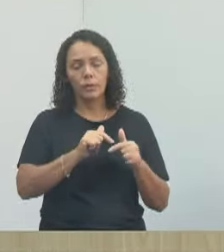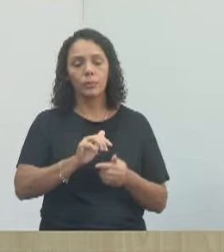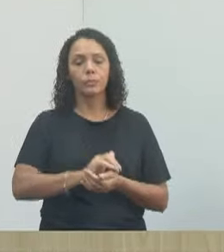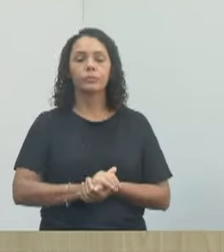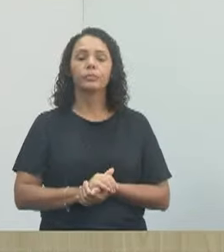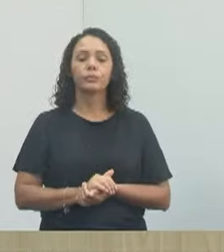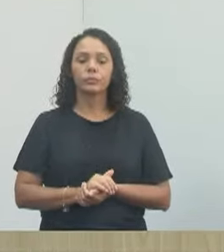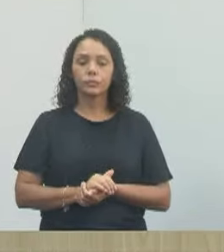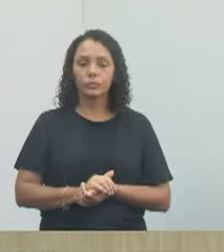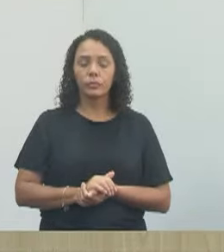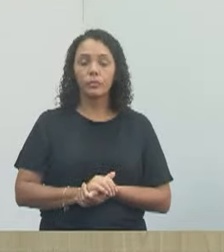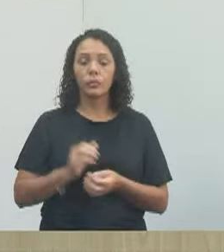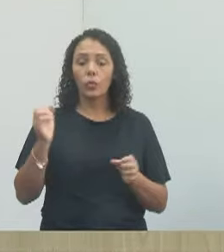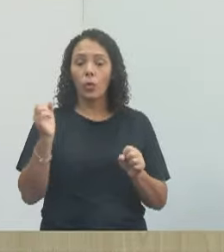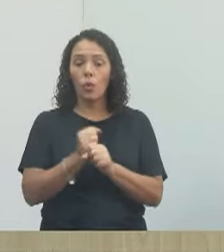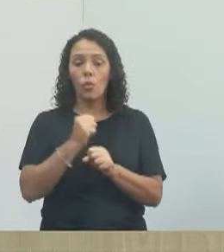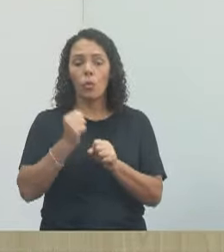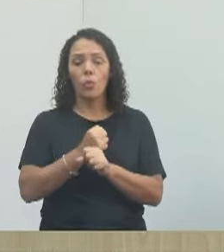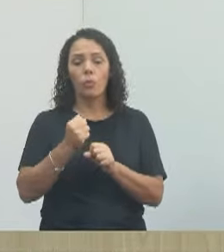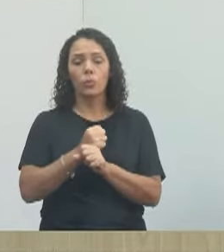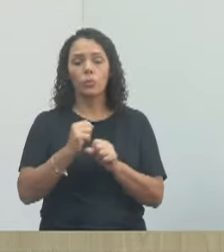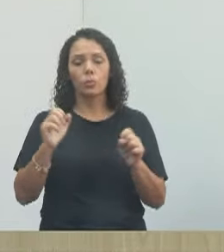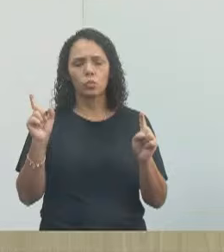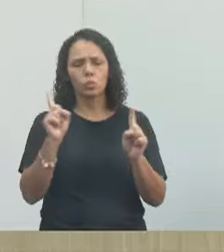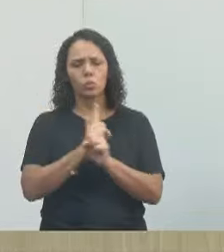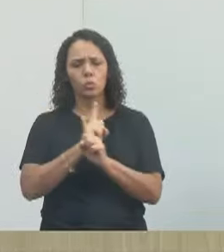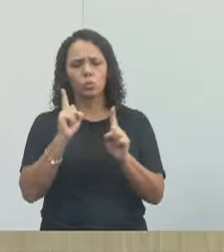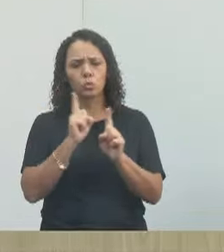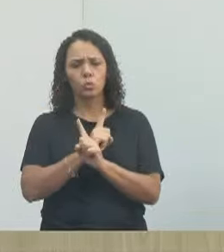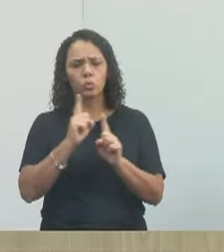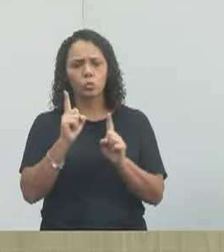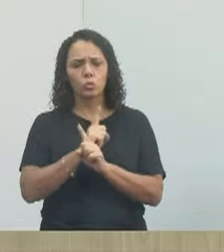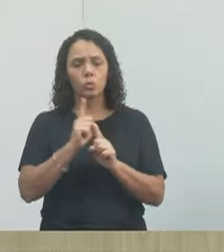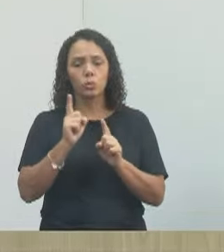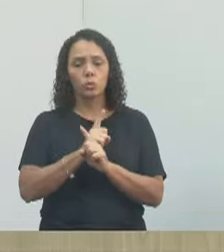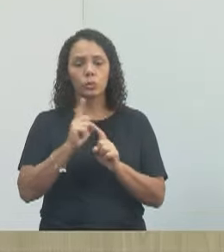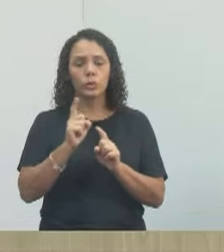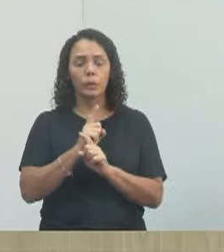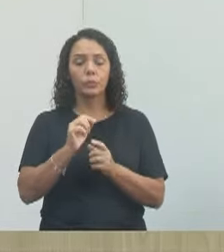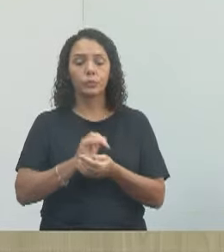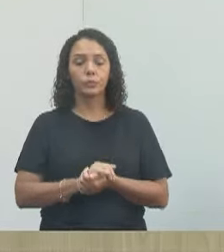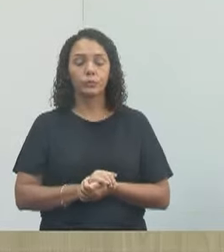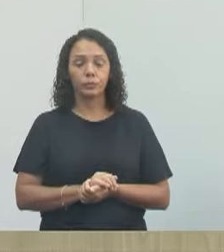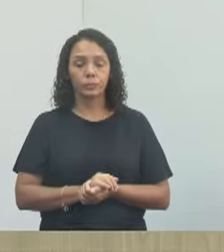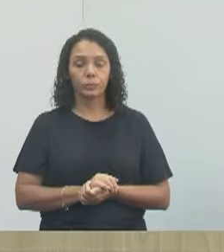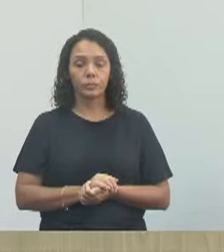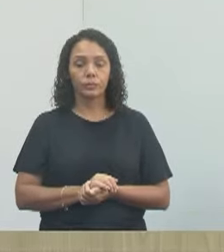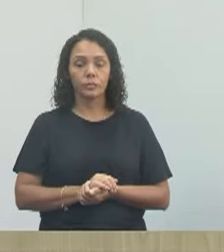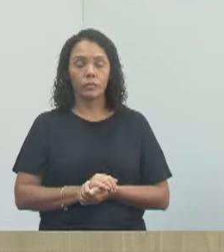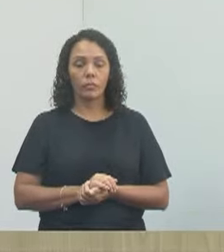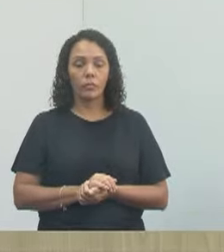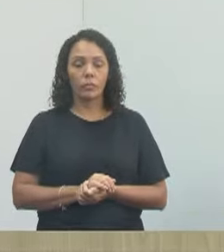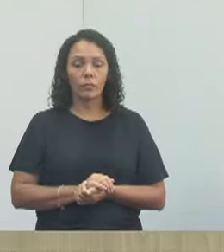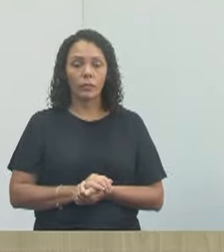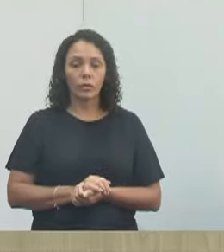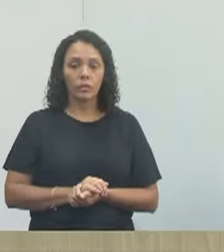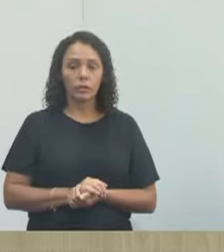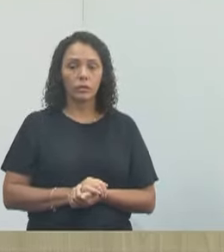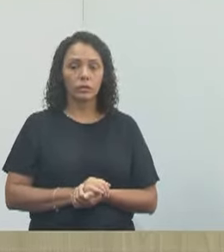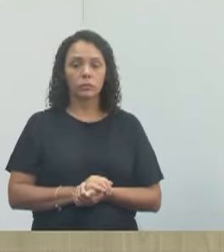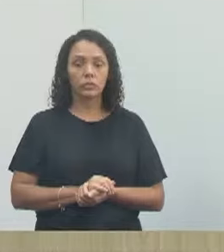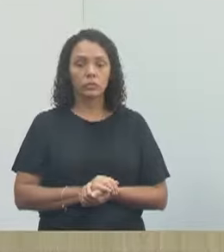considerando as obras na viura especialmente na interdição na